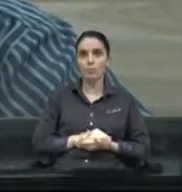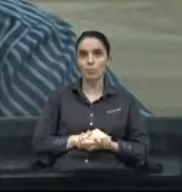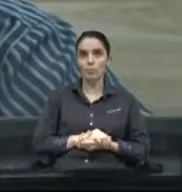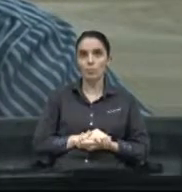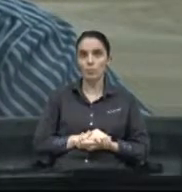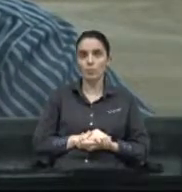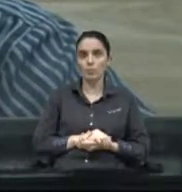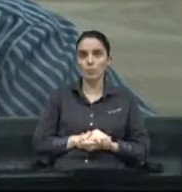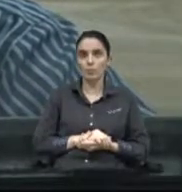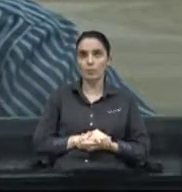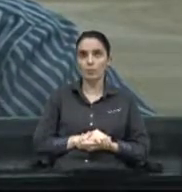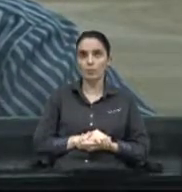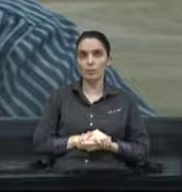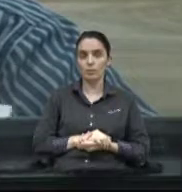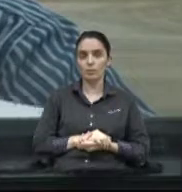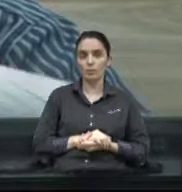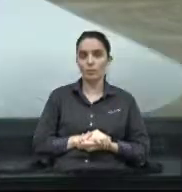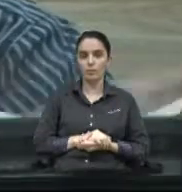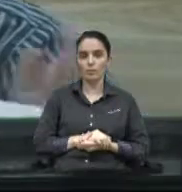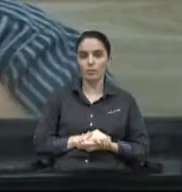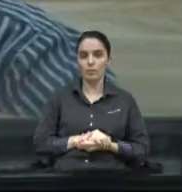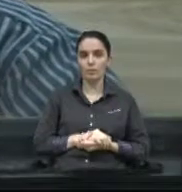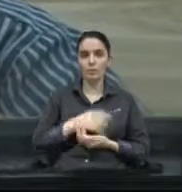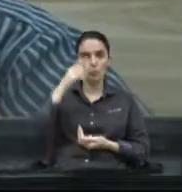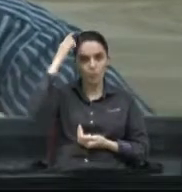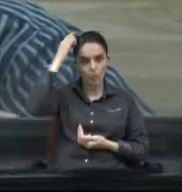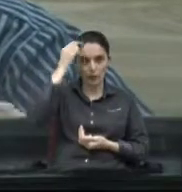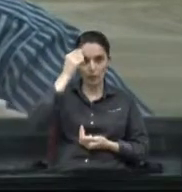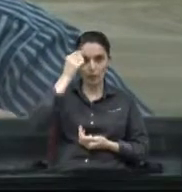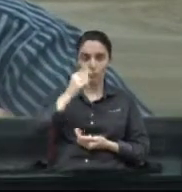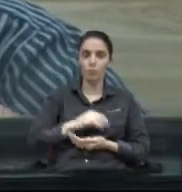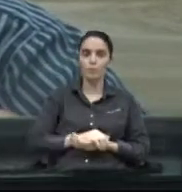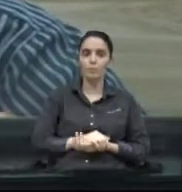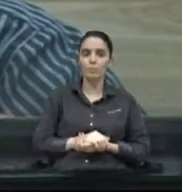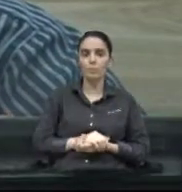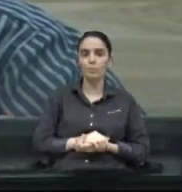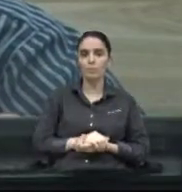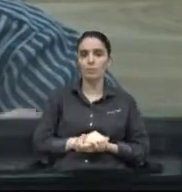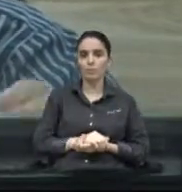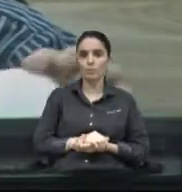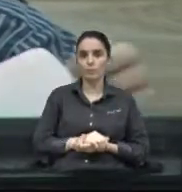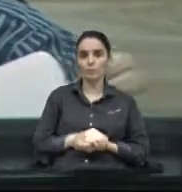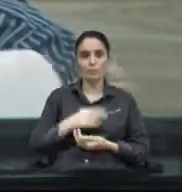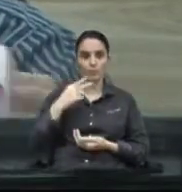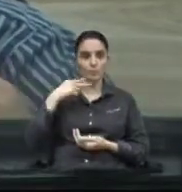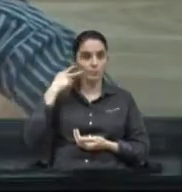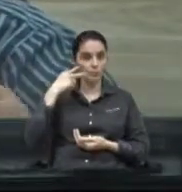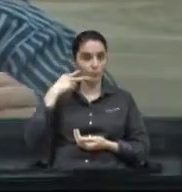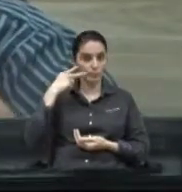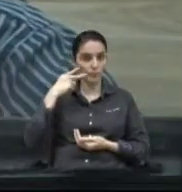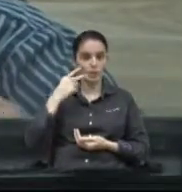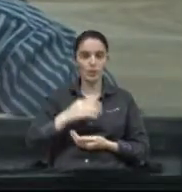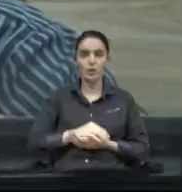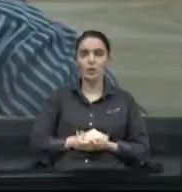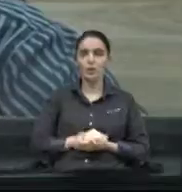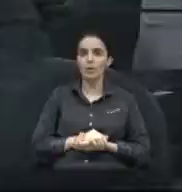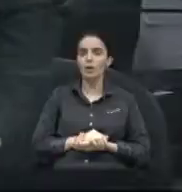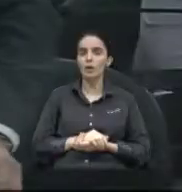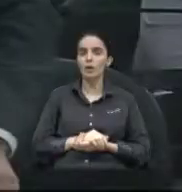Eu desejo, presidente. Com a palavra ao vereador Anderson Pereira. Senhores vereadores,